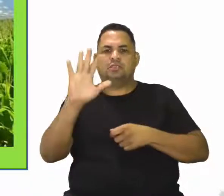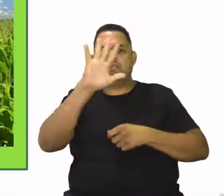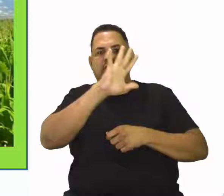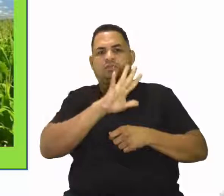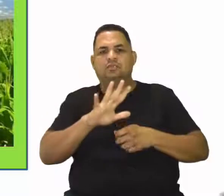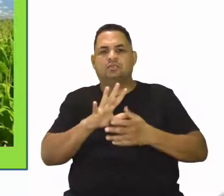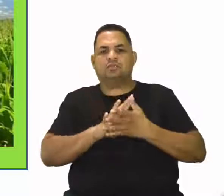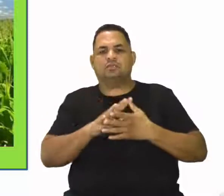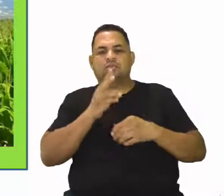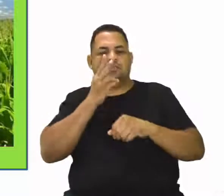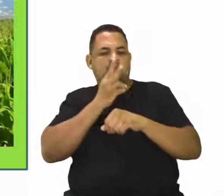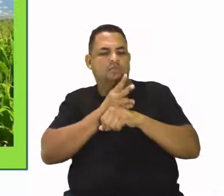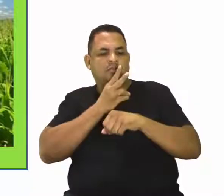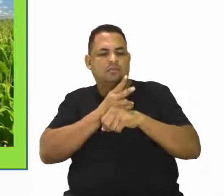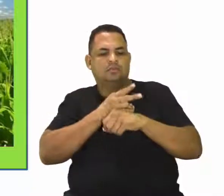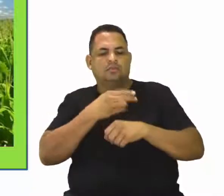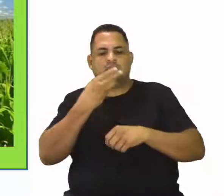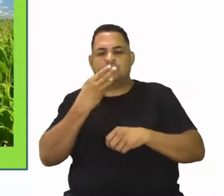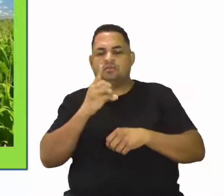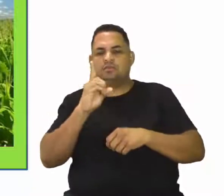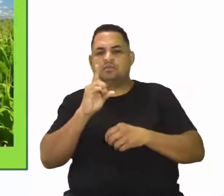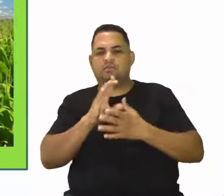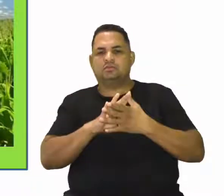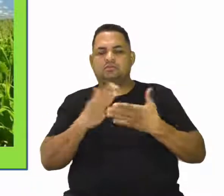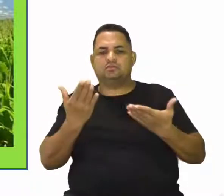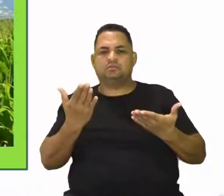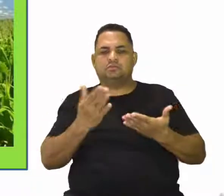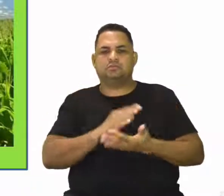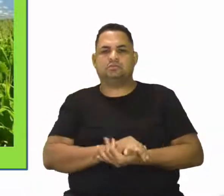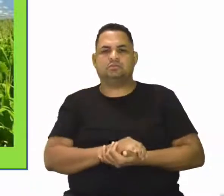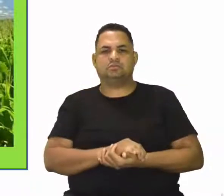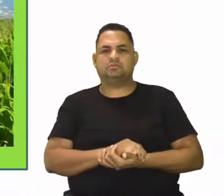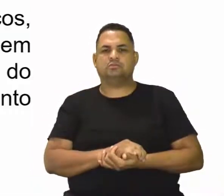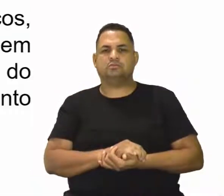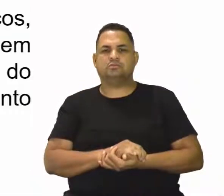imagem, filmagem 3D, é uma loucura, cara.